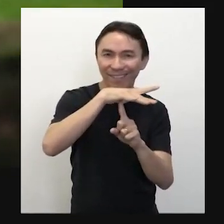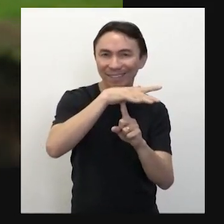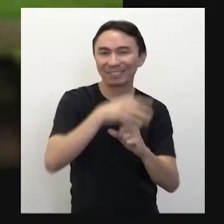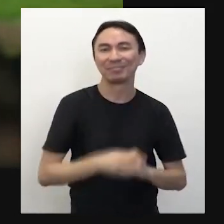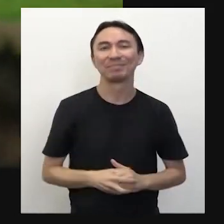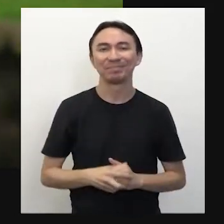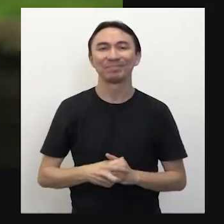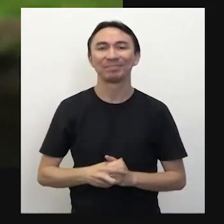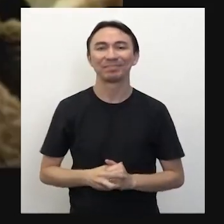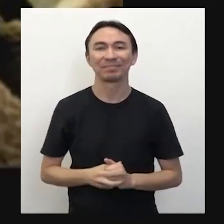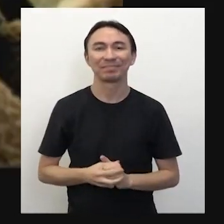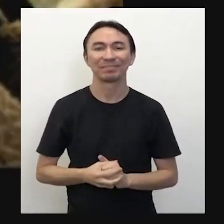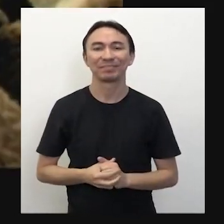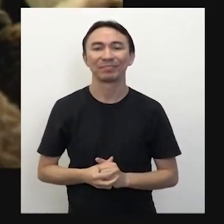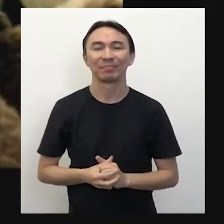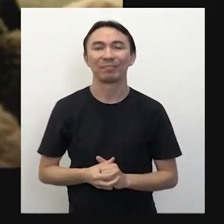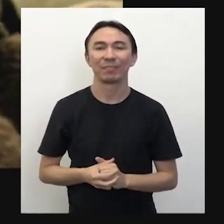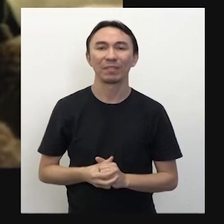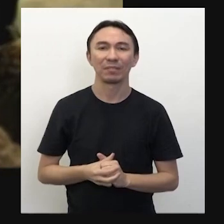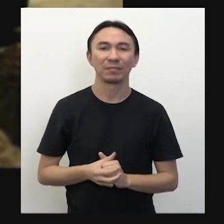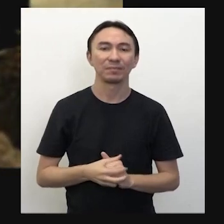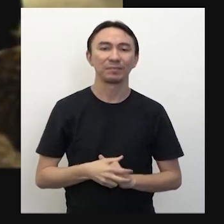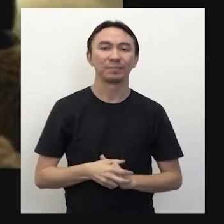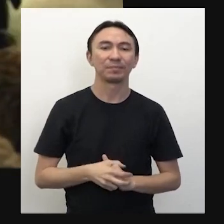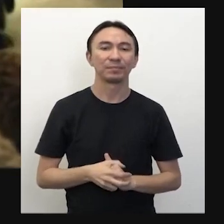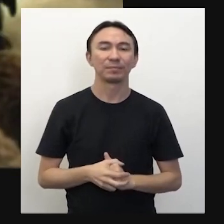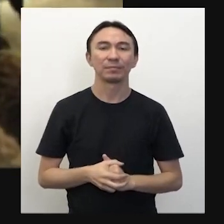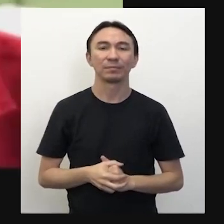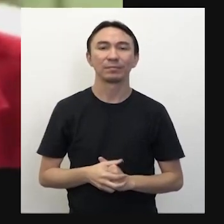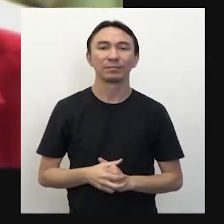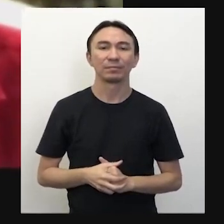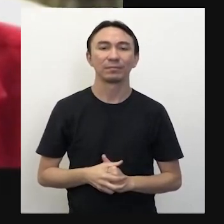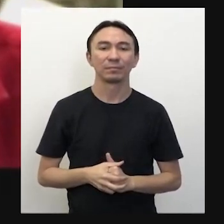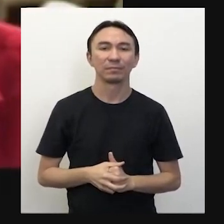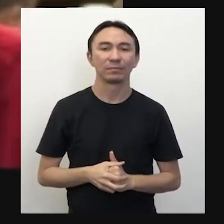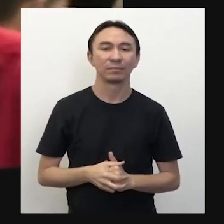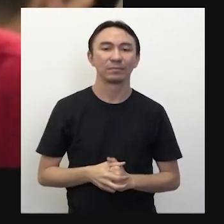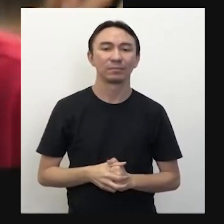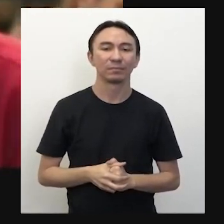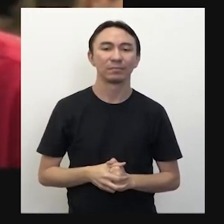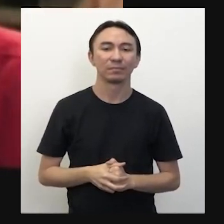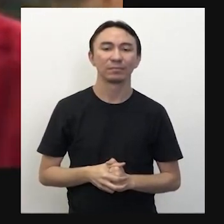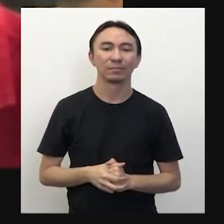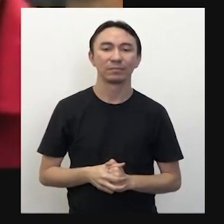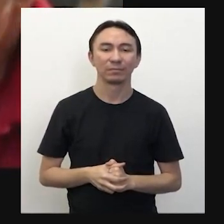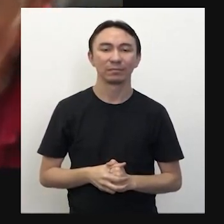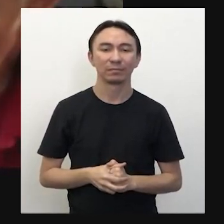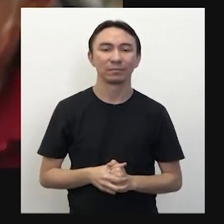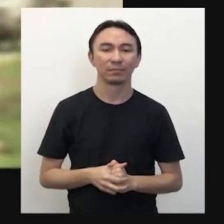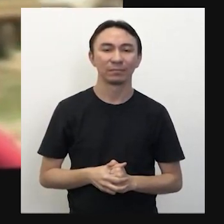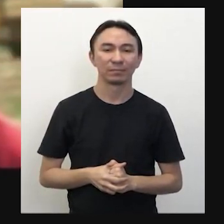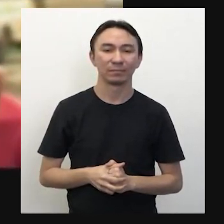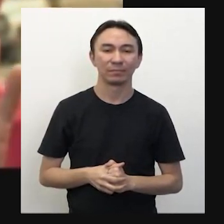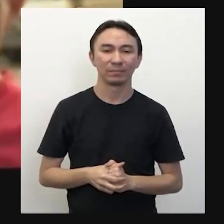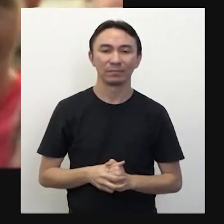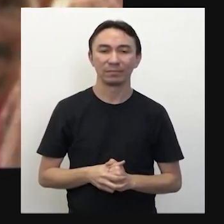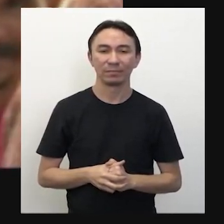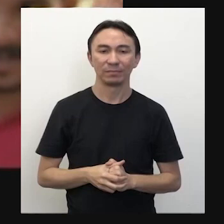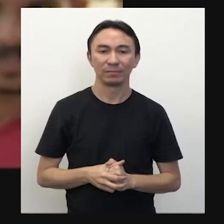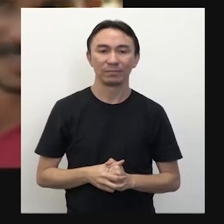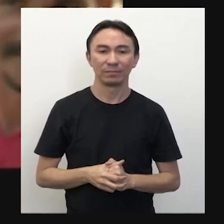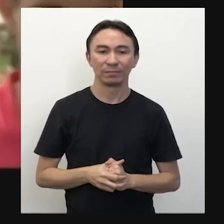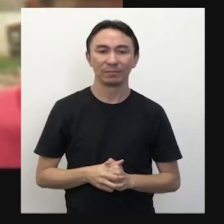Onde é que é por isso? Vamos filmar o quadrinho para sair filmar na frente, vamos arrancar o pé, filmar aí que o negócio